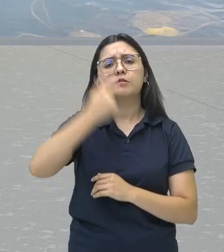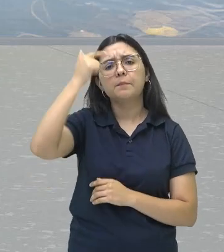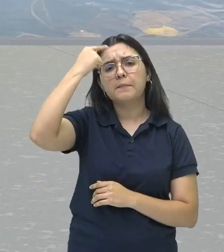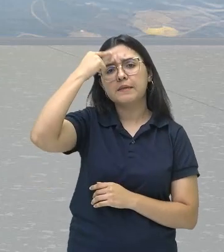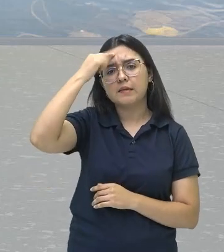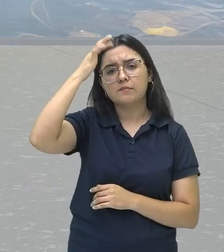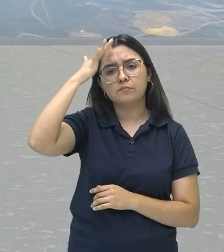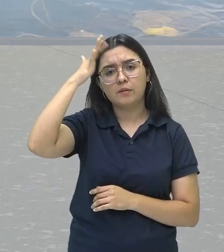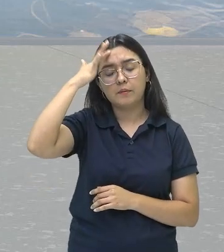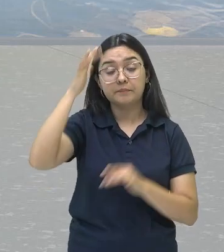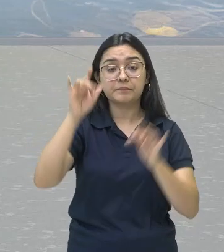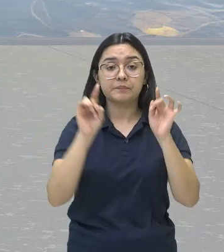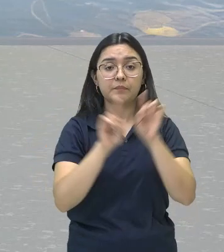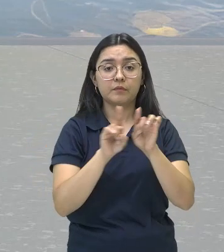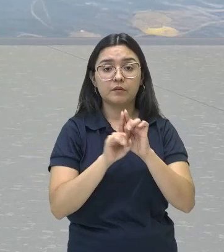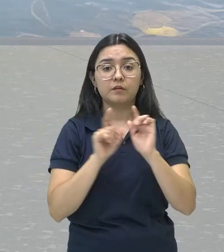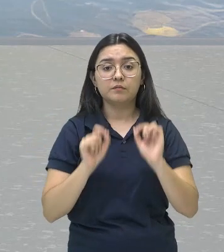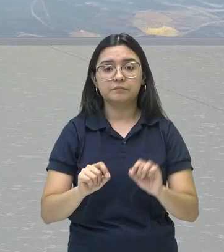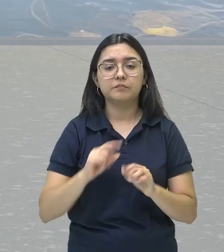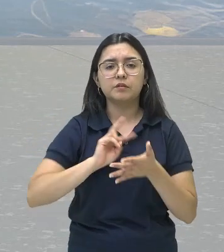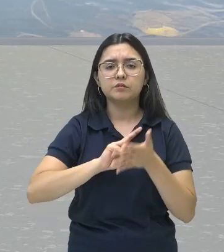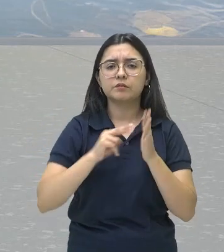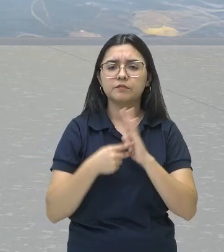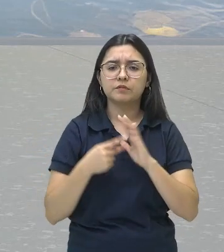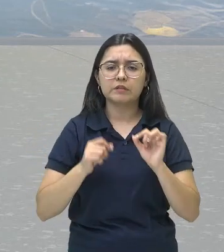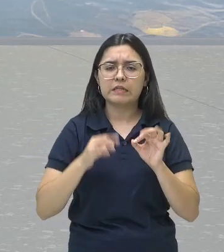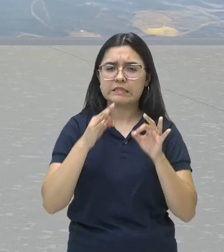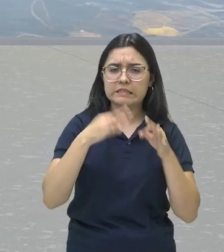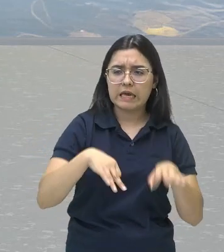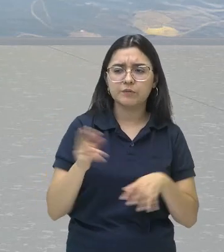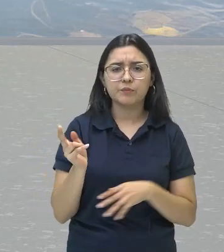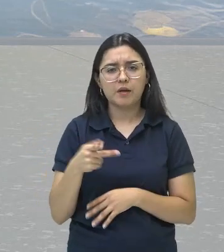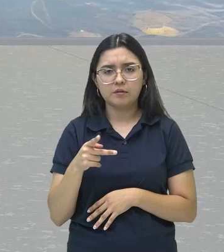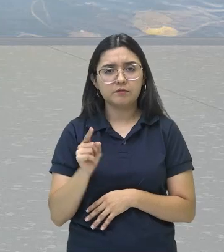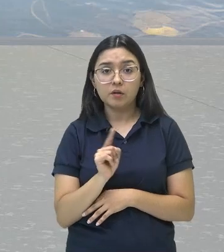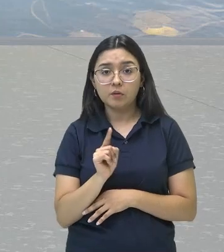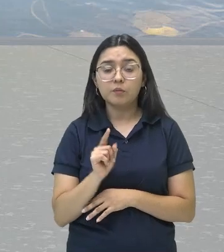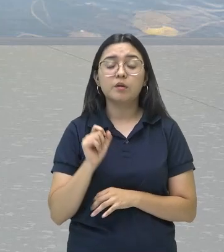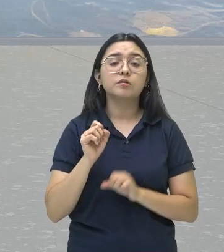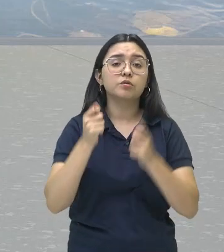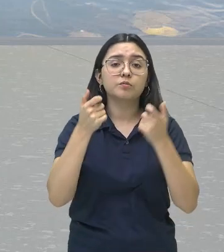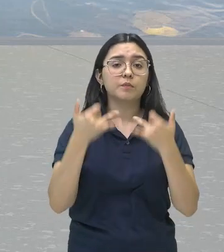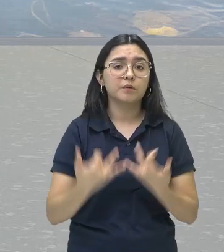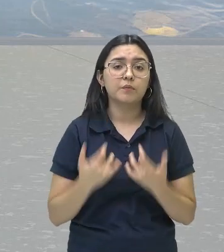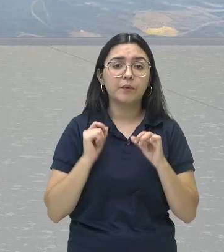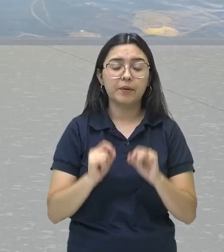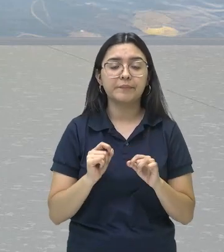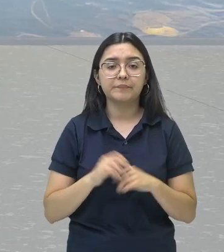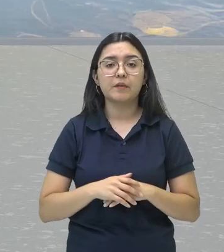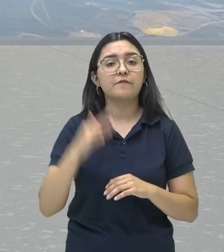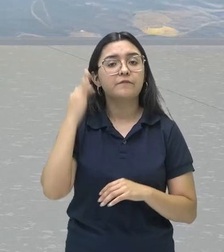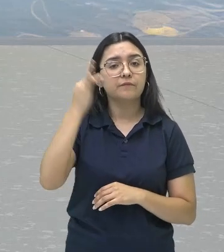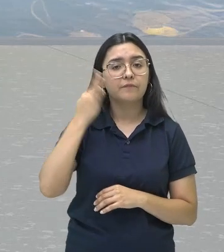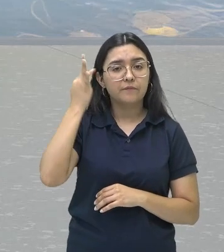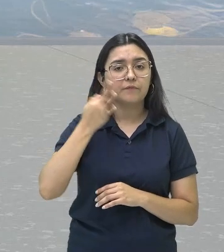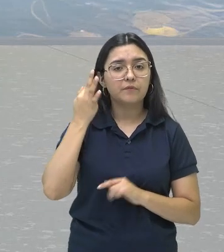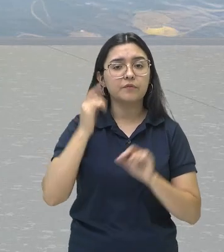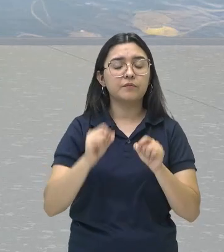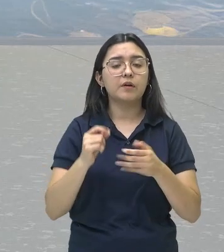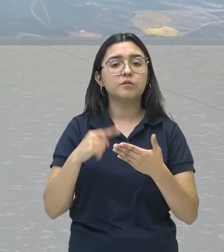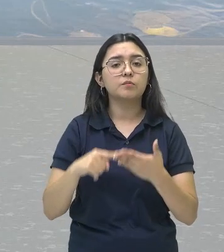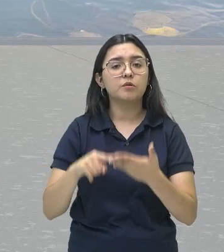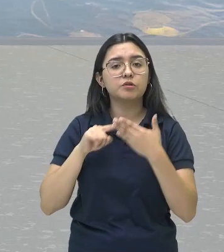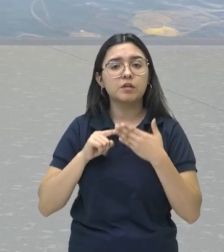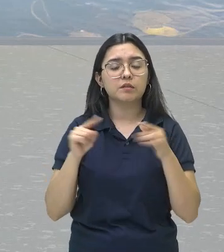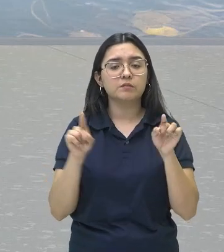tá? Isso aqui não quer dizer que está certo ou está errado. Nós estamos aqui dizendo que a filosofia vai nos levar, nos